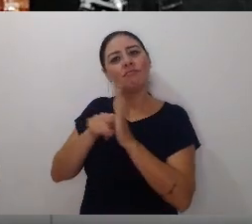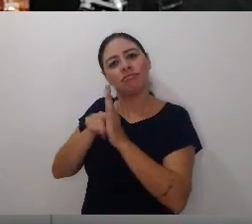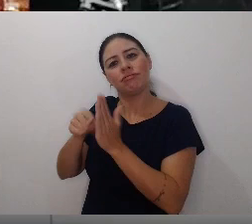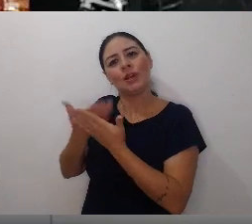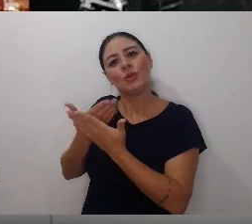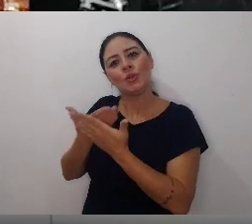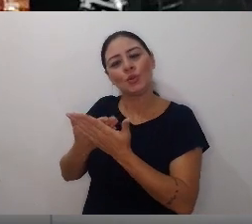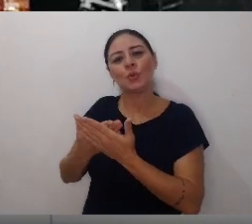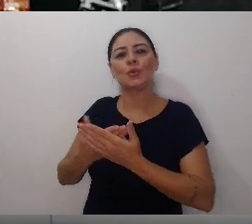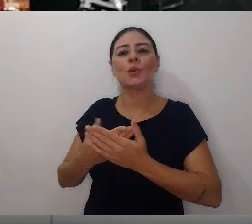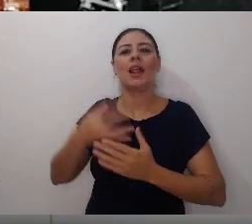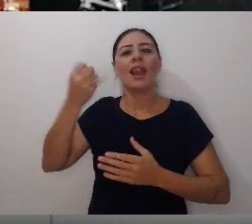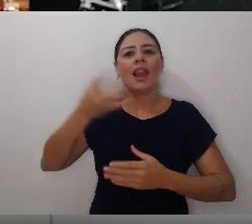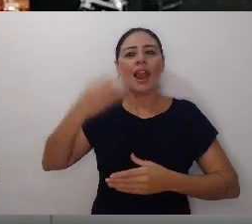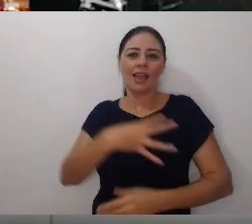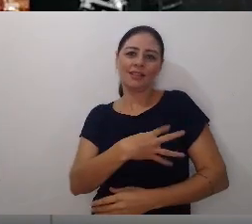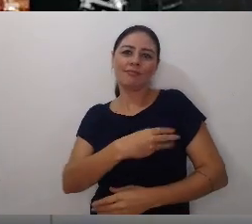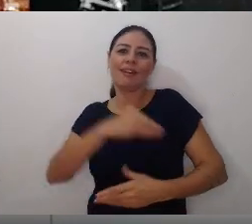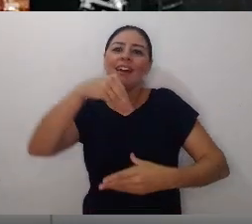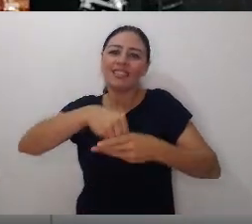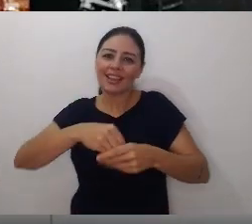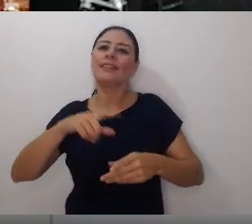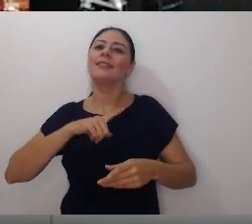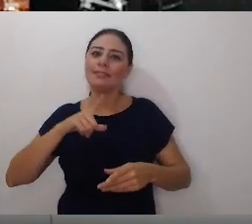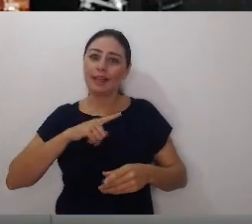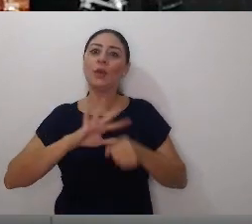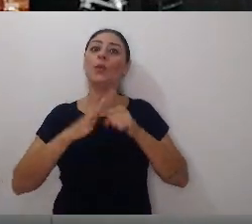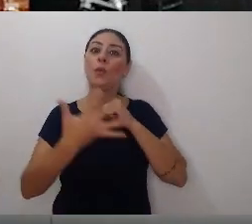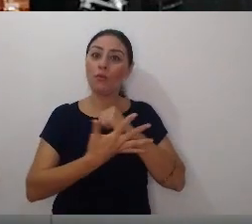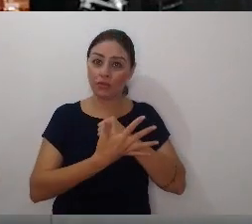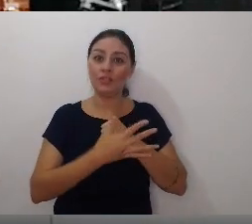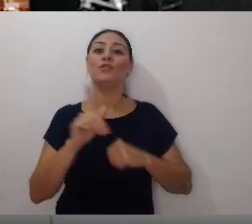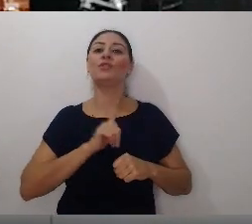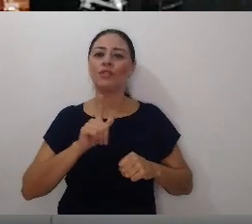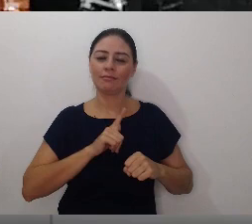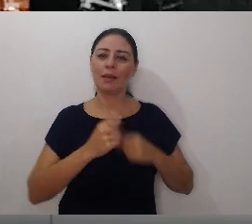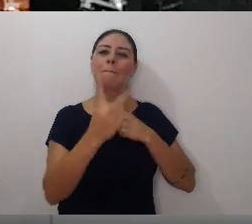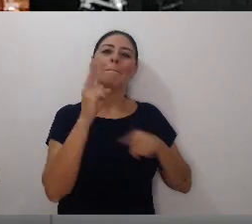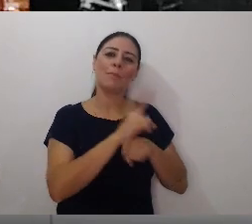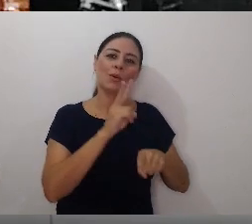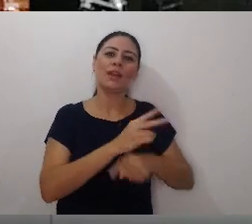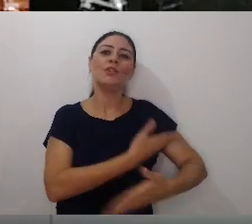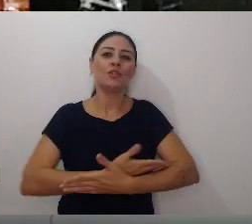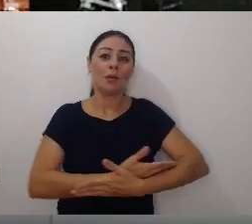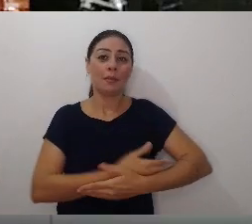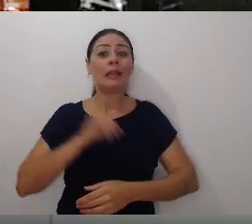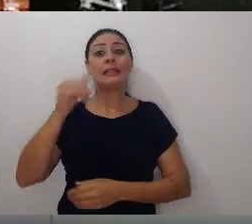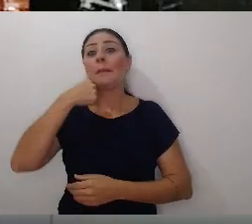precisar de um cuidado especial, mas protege muito o bebê. Já foram feitos estudos que no colostro